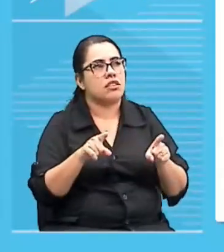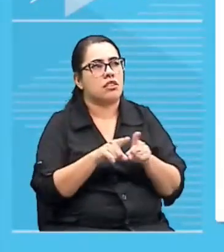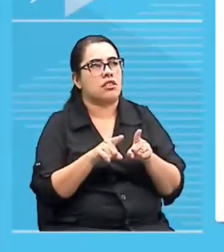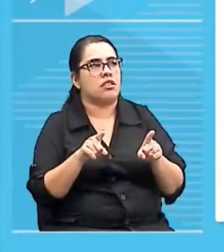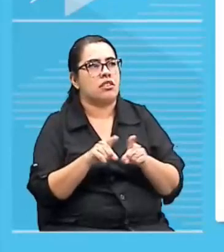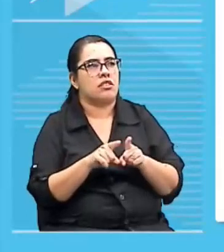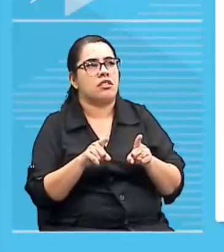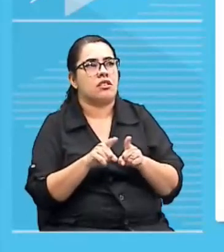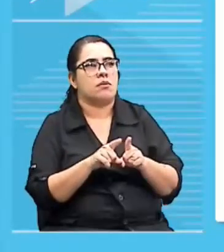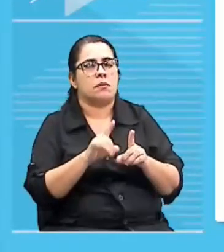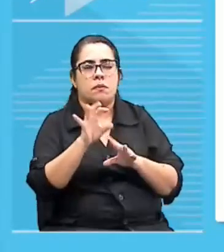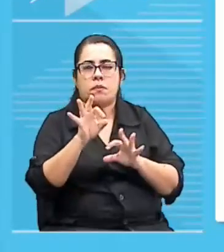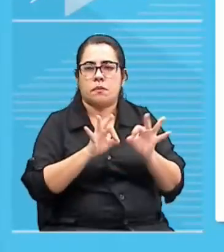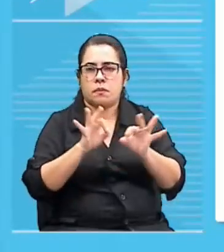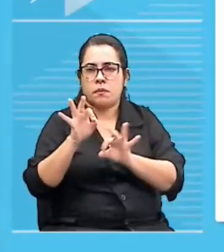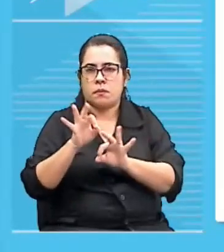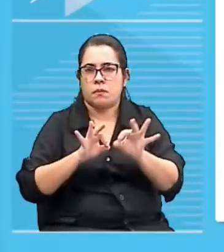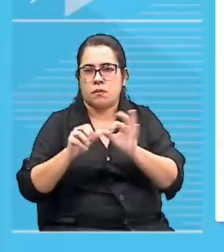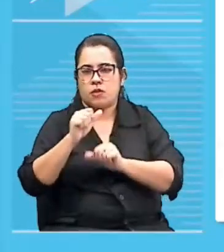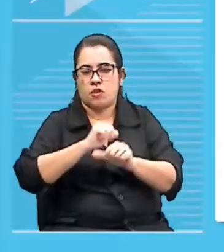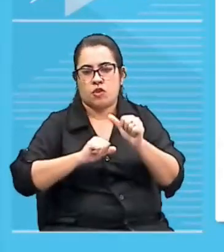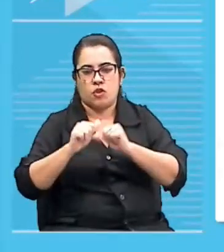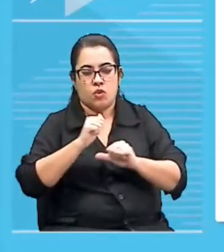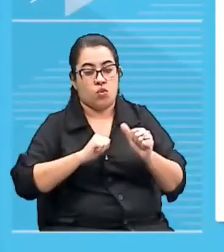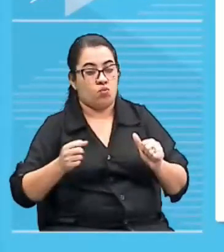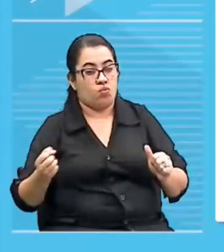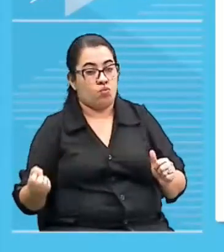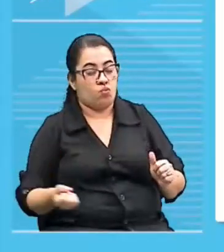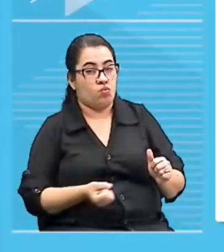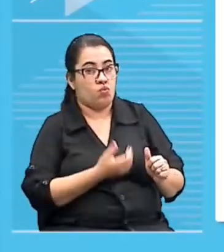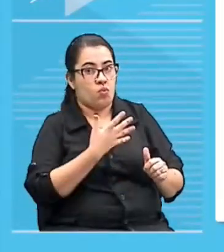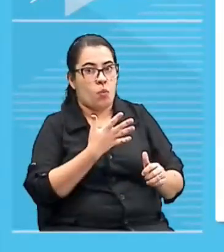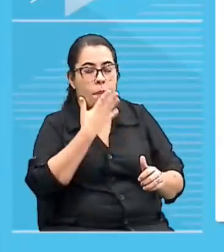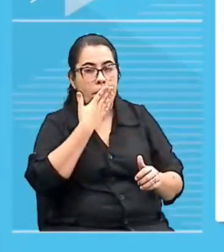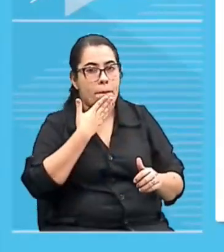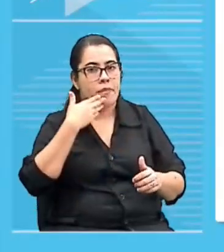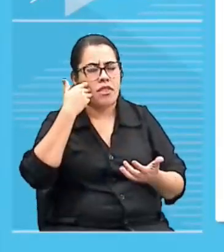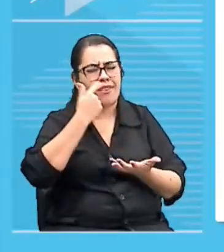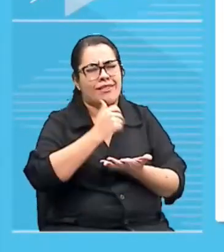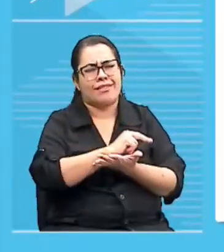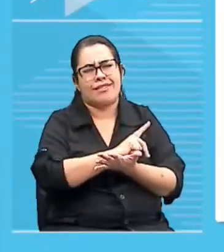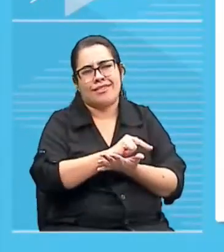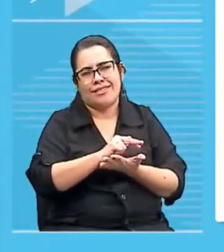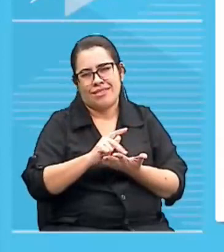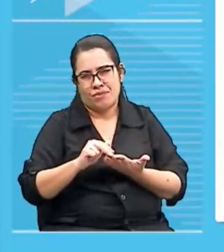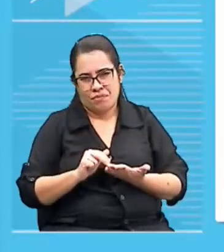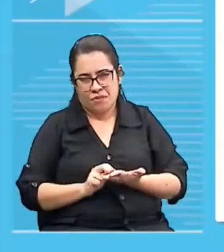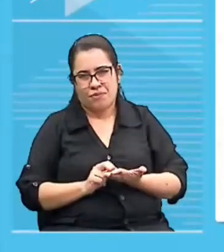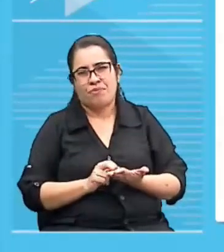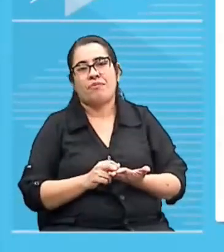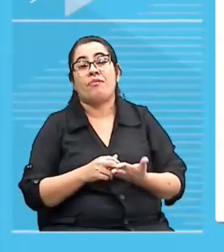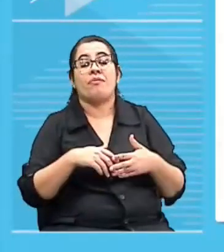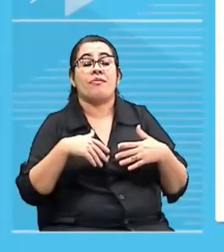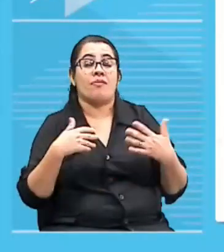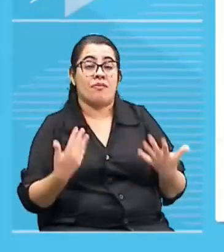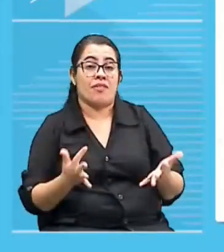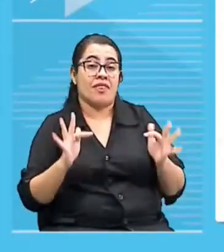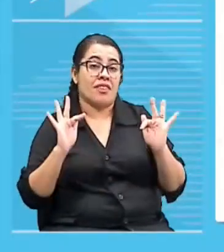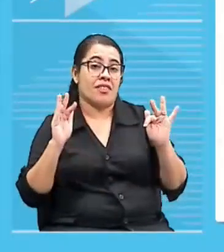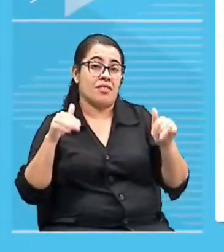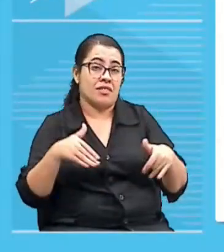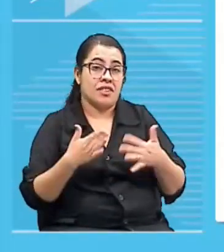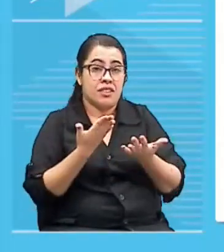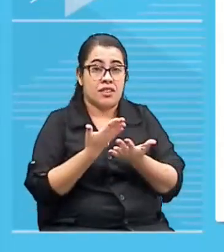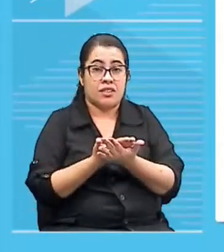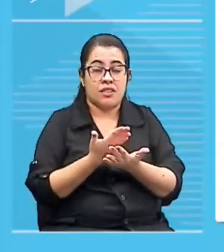Possibilidades de auto-utilização de melhorias nos processos e muitos outros recursos, tá? Então, turma,